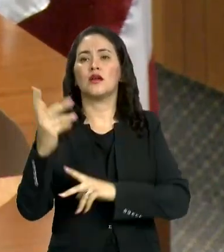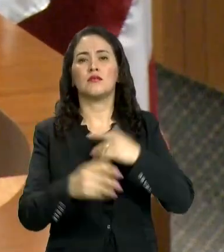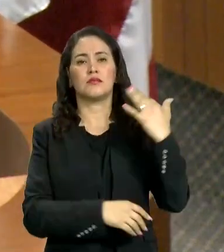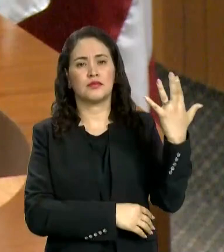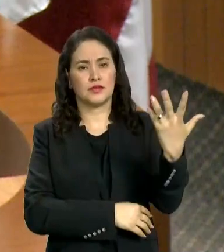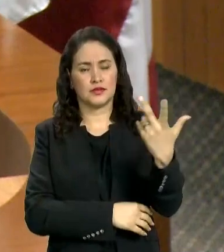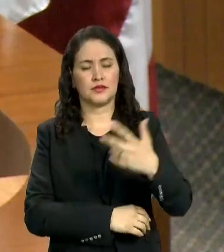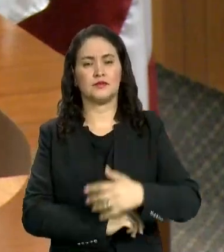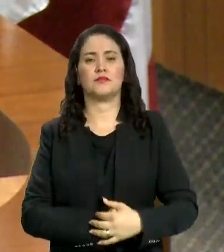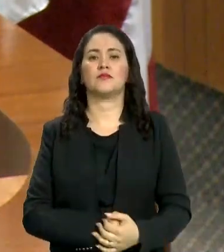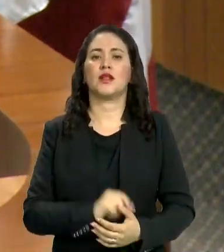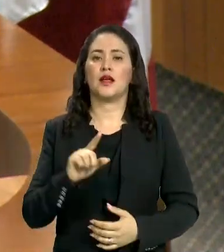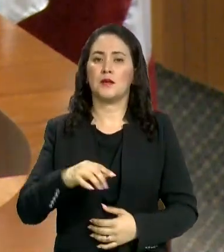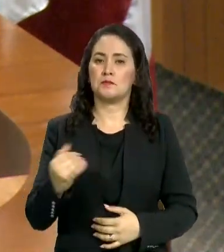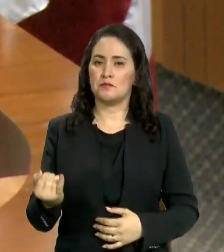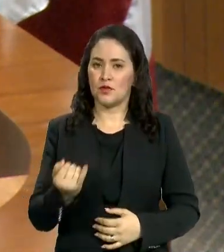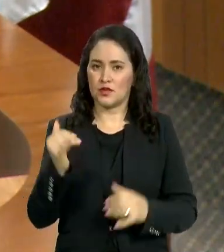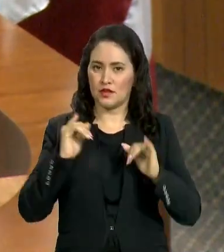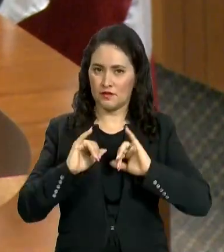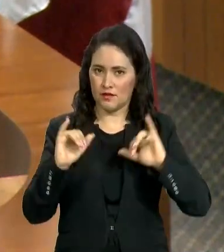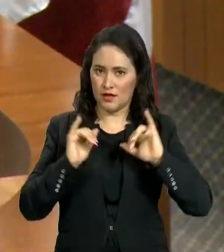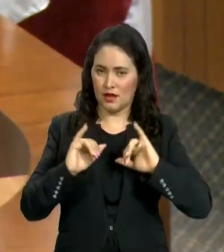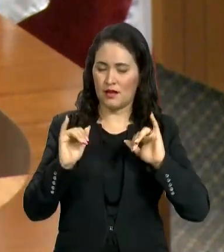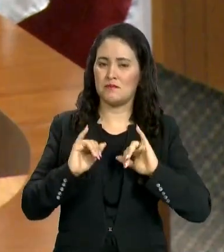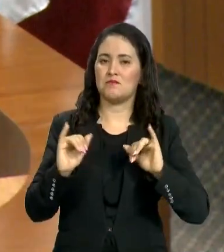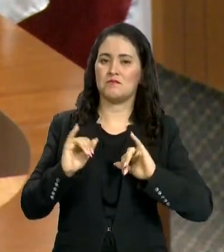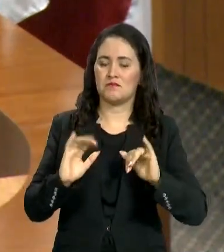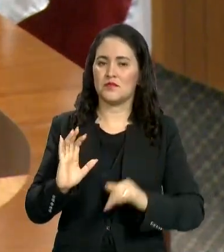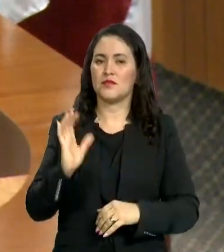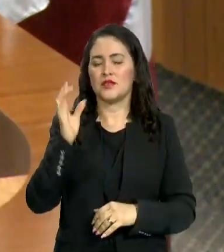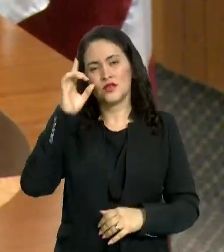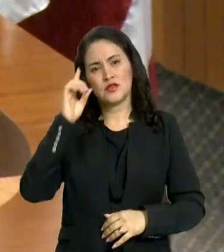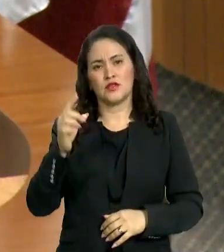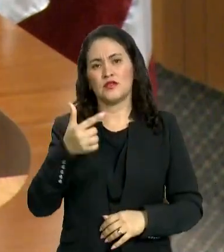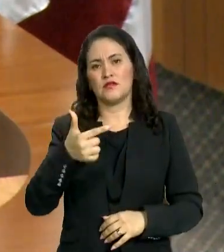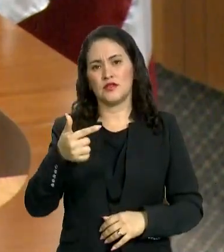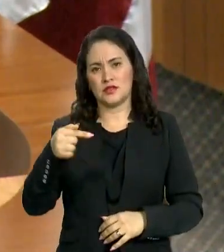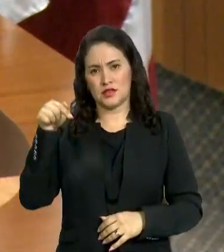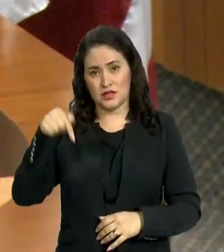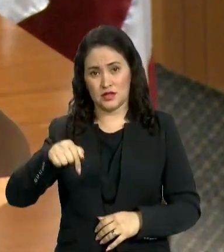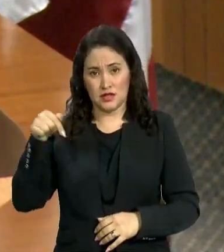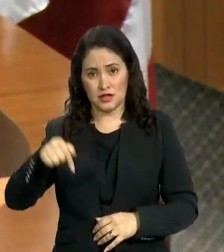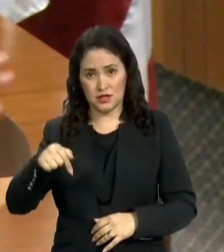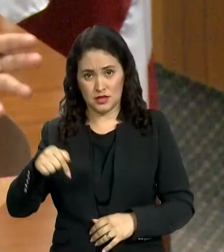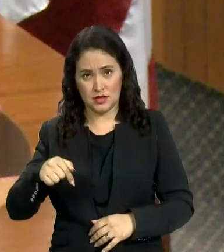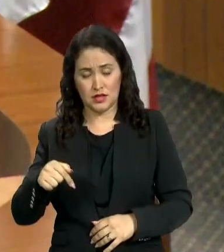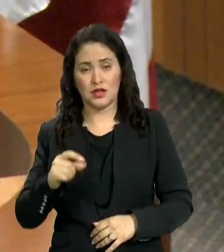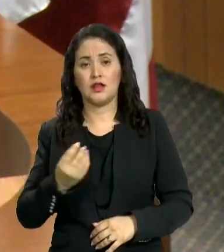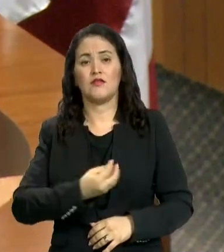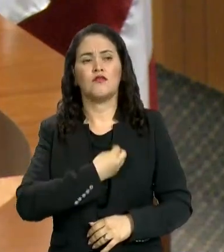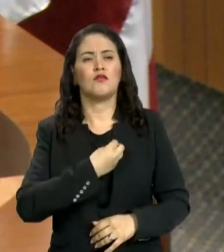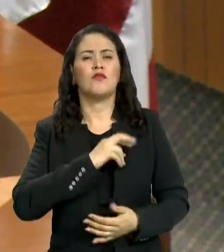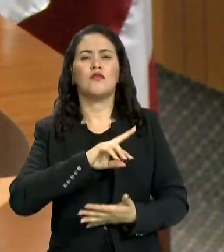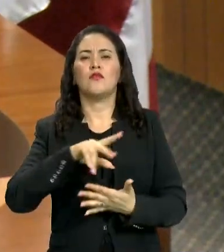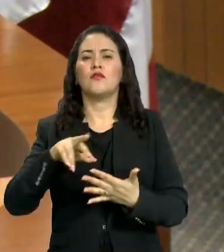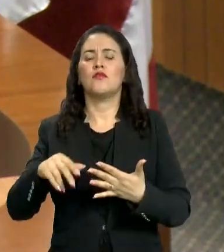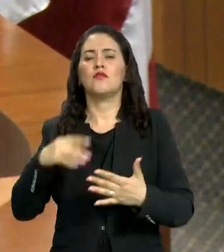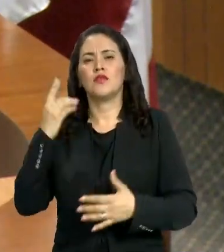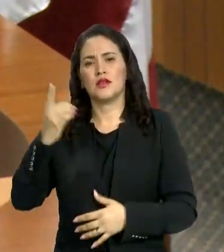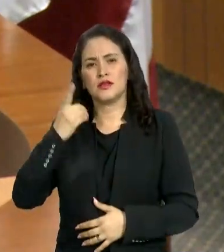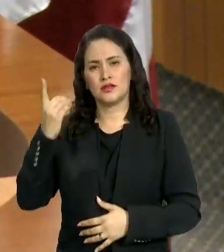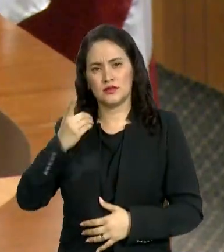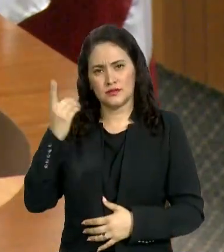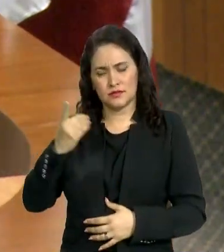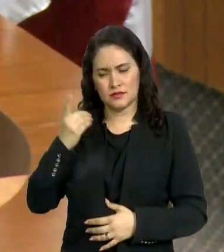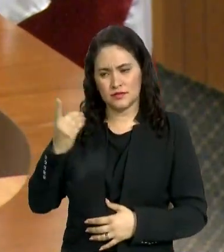importante destacar esse importante evento no dia 27 aqui que com a presença de vários deputados né